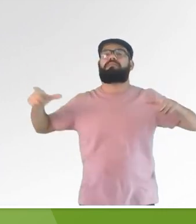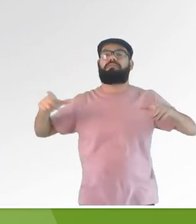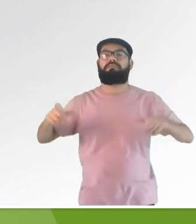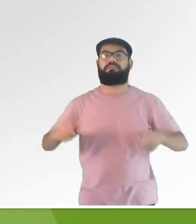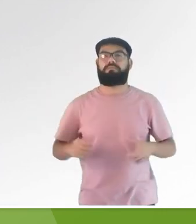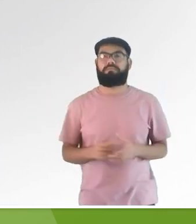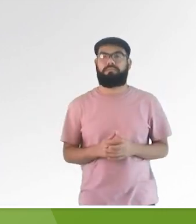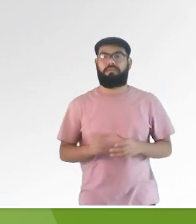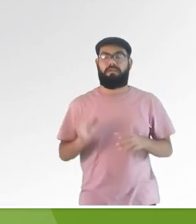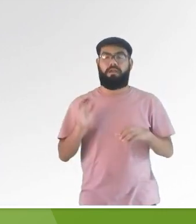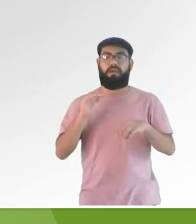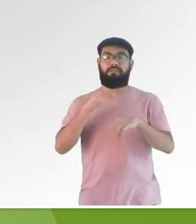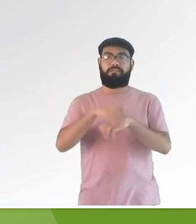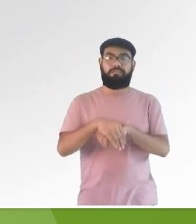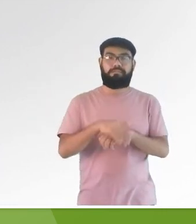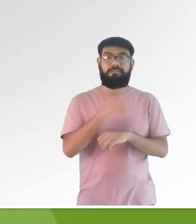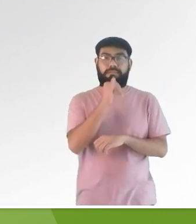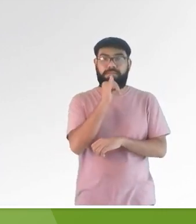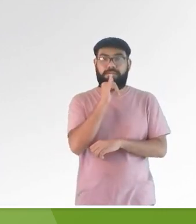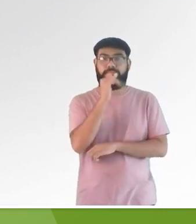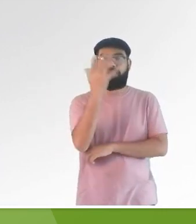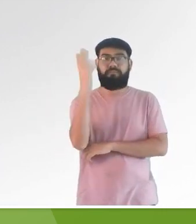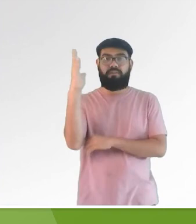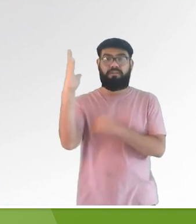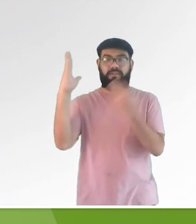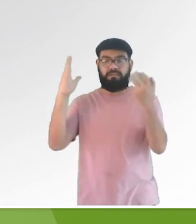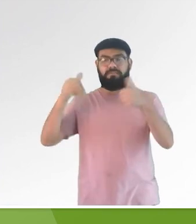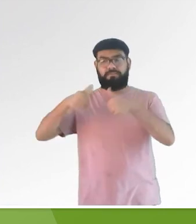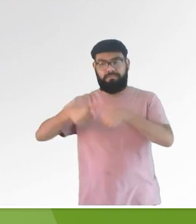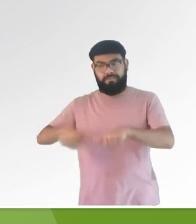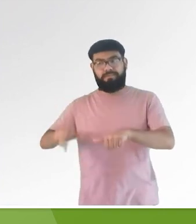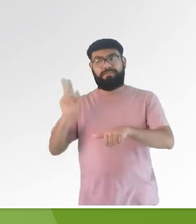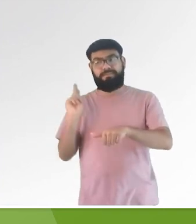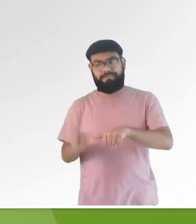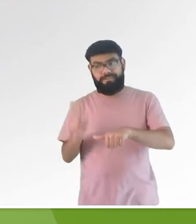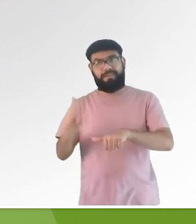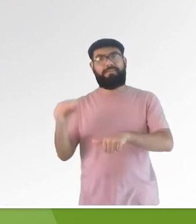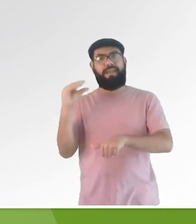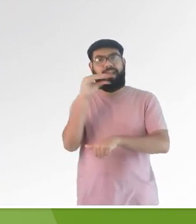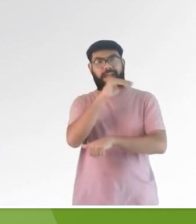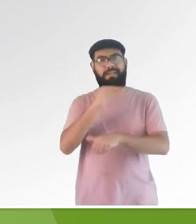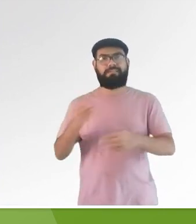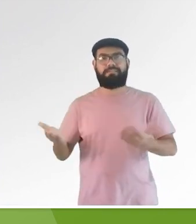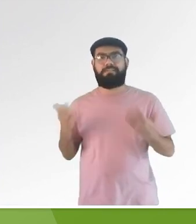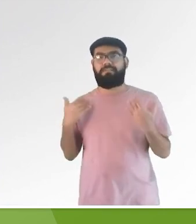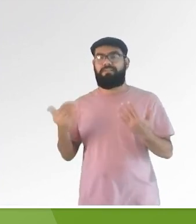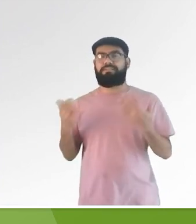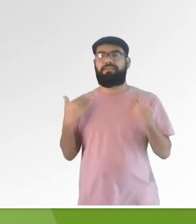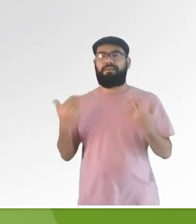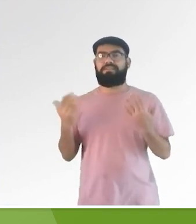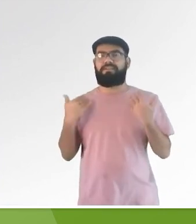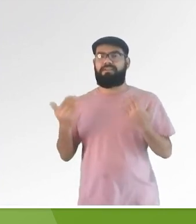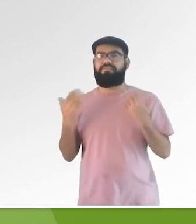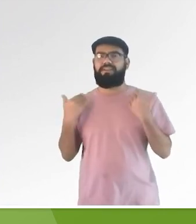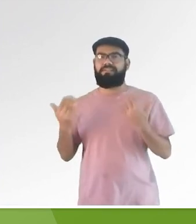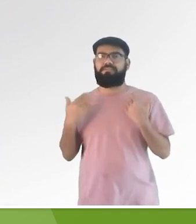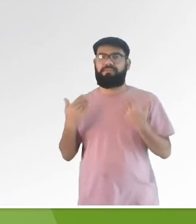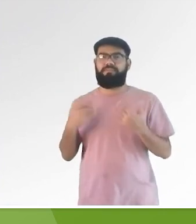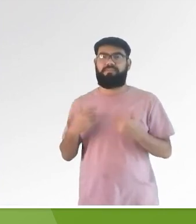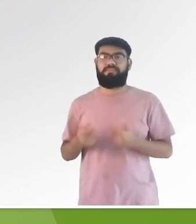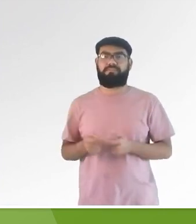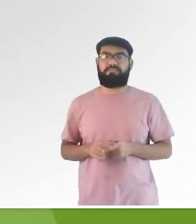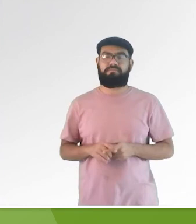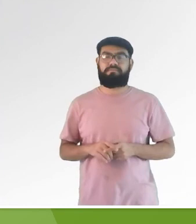por exemplo, a floresta ela permanece quente, né? A temperatura está ali, está quente, esfria um pouquinho, mas a amplitude